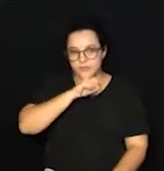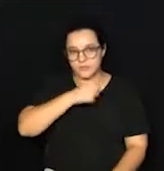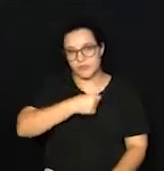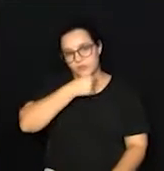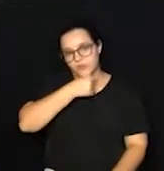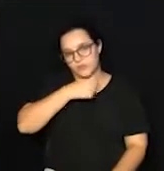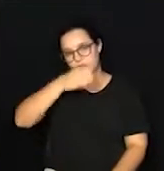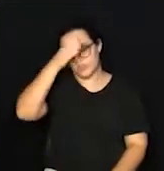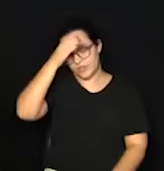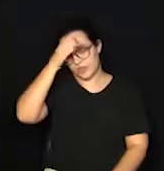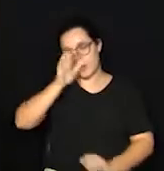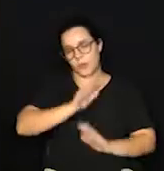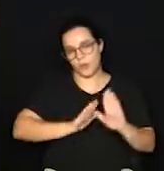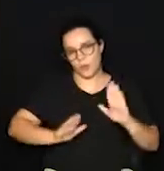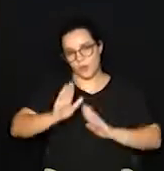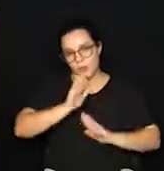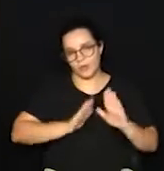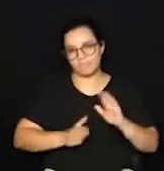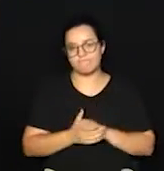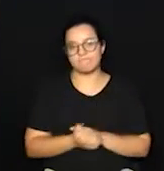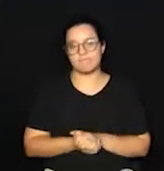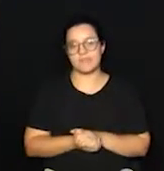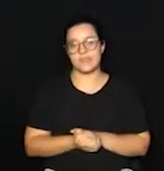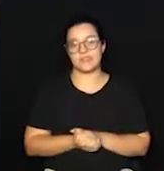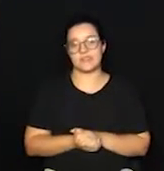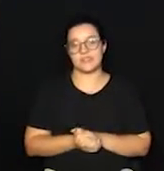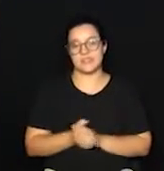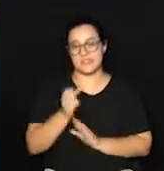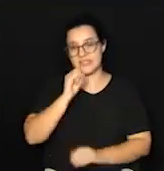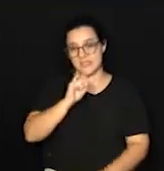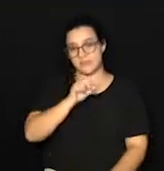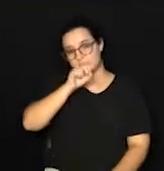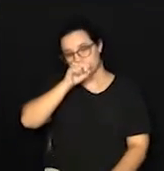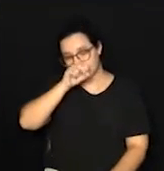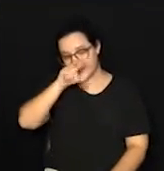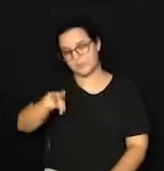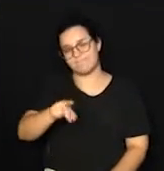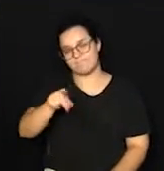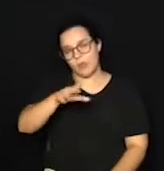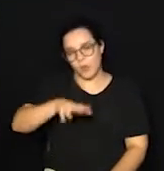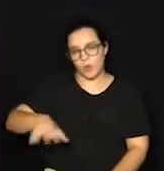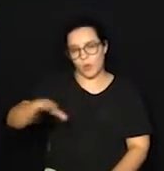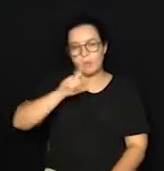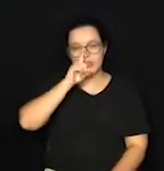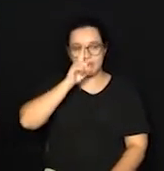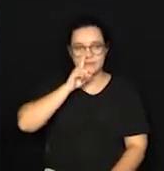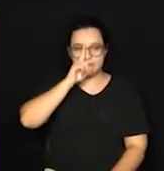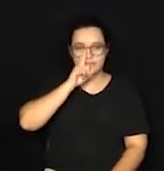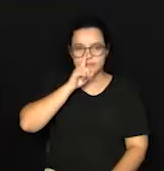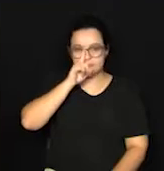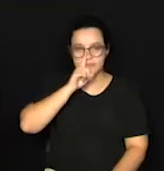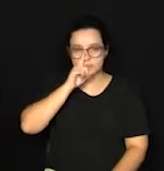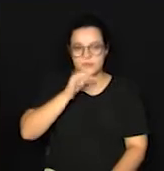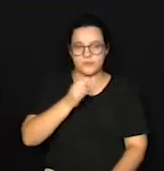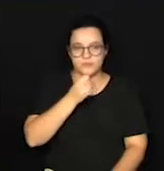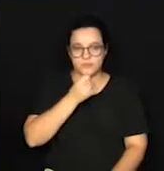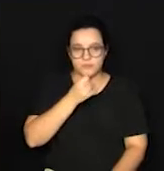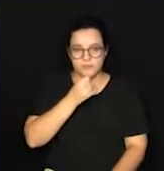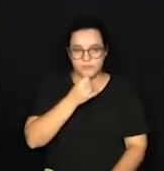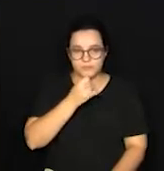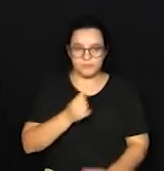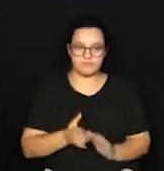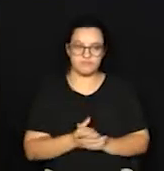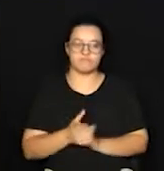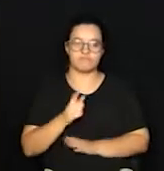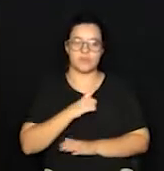tio, tome bastante cuidado, porque caso você transmita, ele faz parte desse grupo aí, infelizmente, que tem